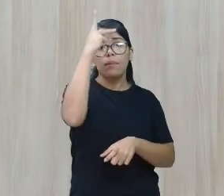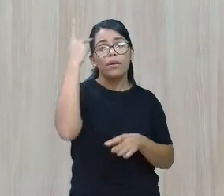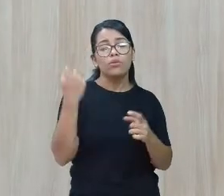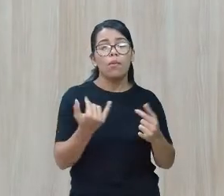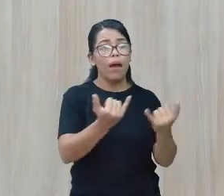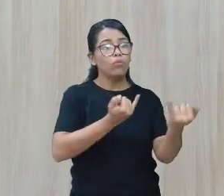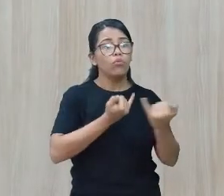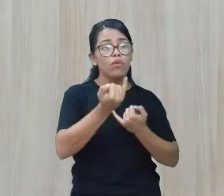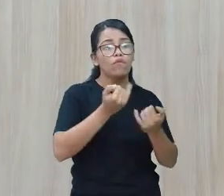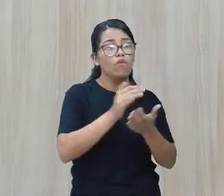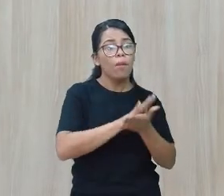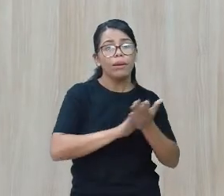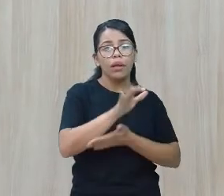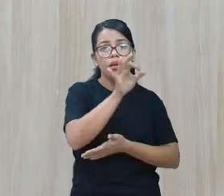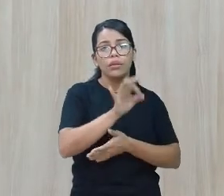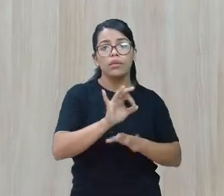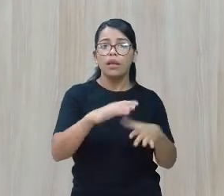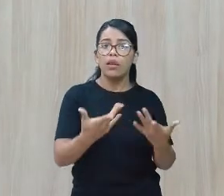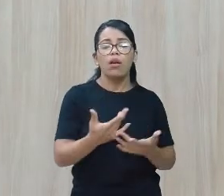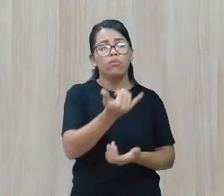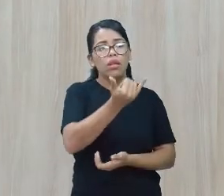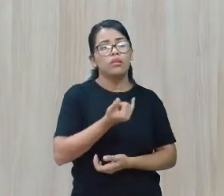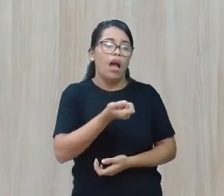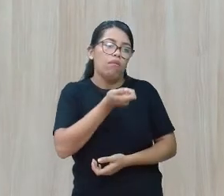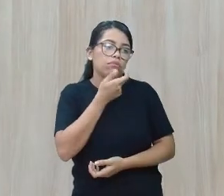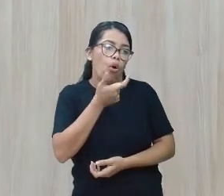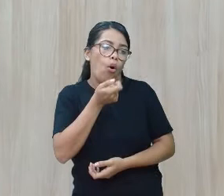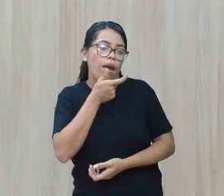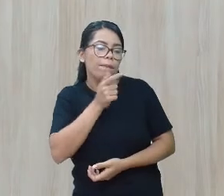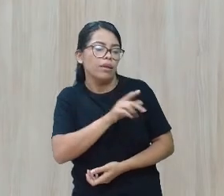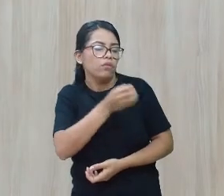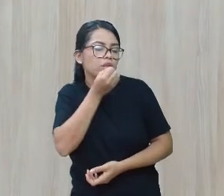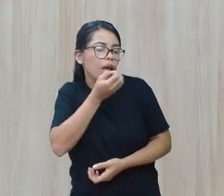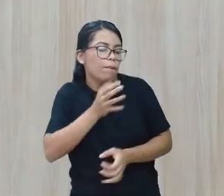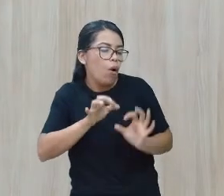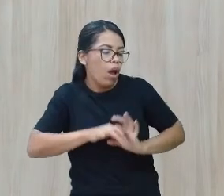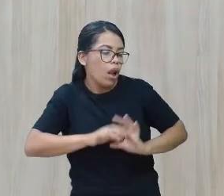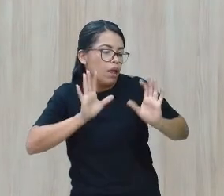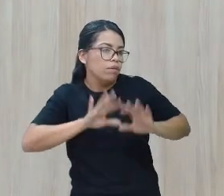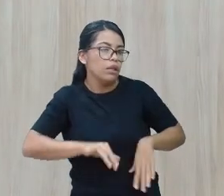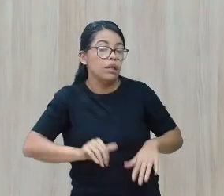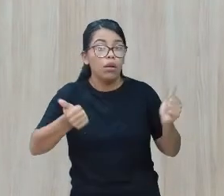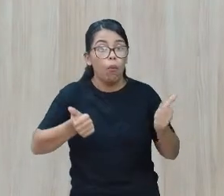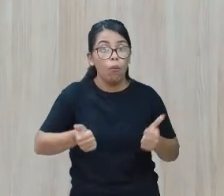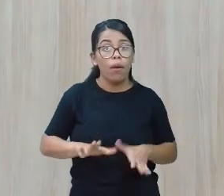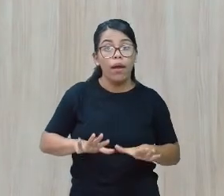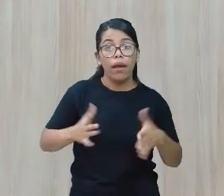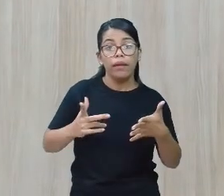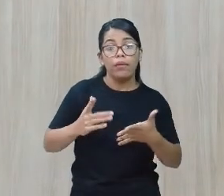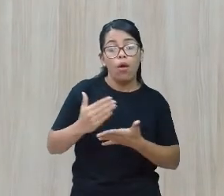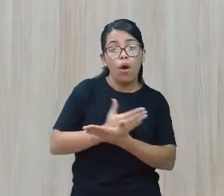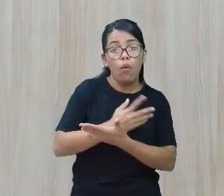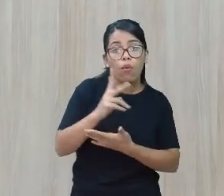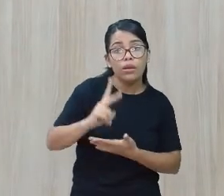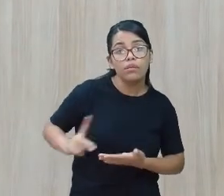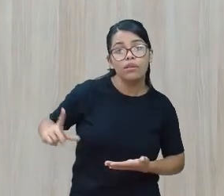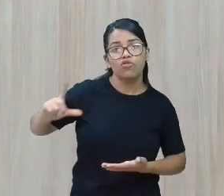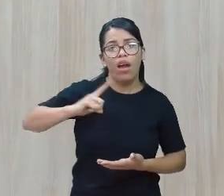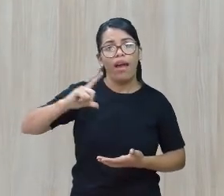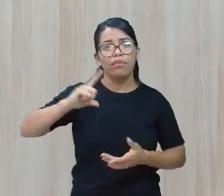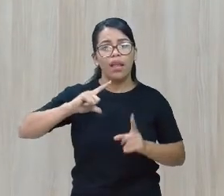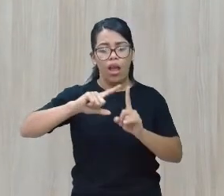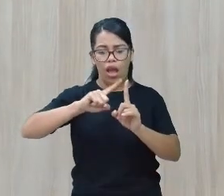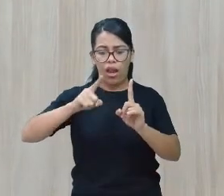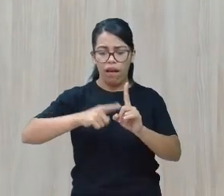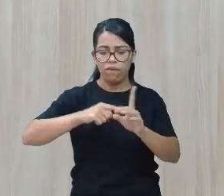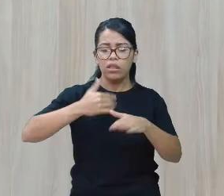forma correta. Não, menina, tu toma um remedinho e aí tu fica livre. E às vezes, se está uma gravidez já avançada,